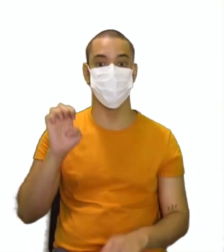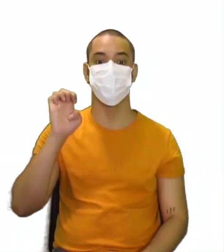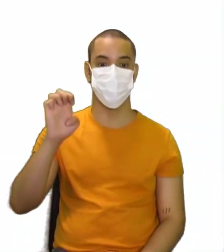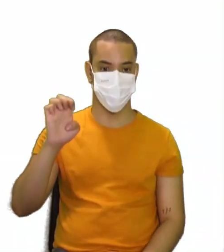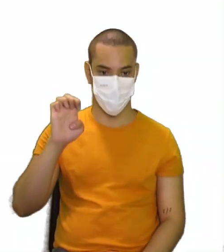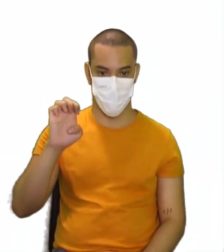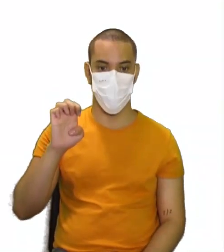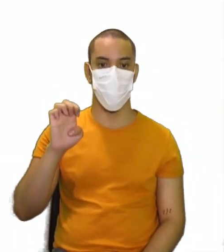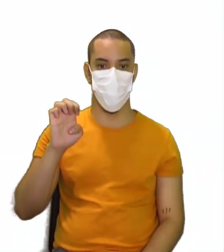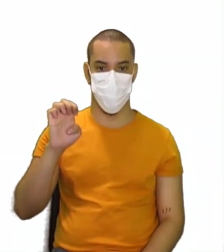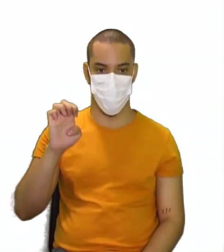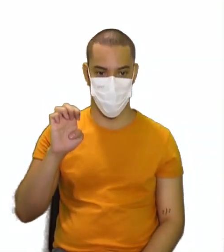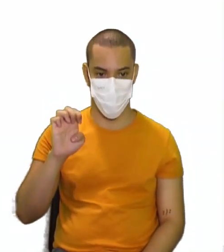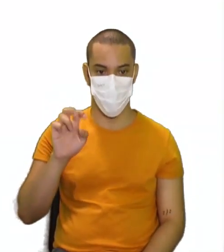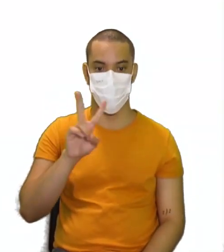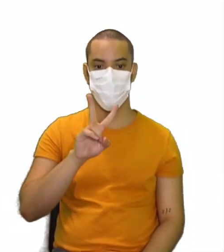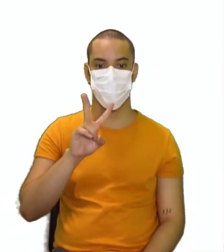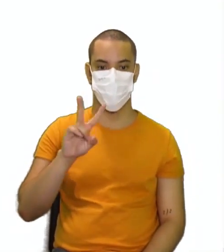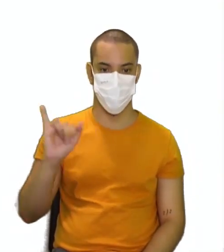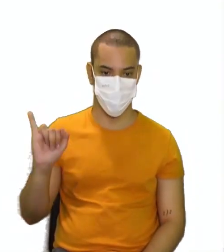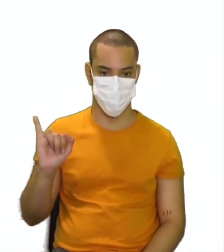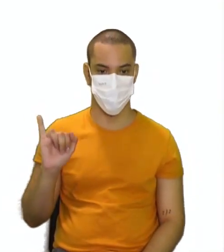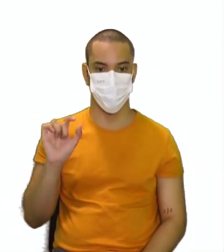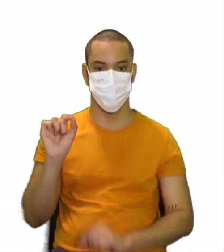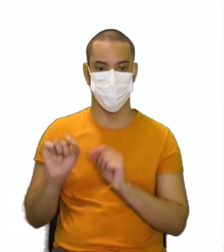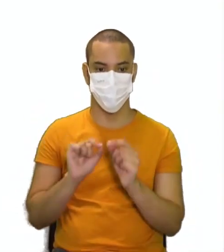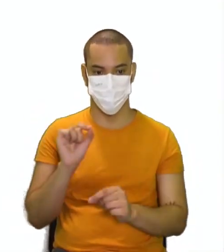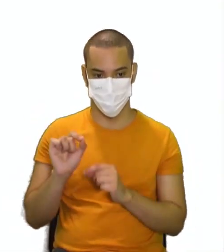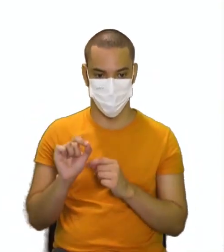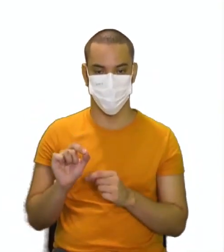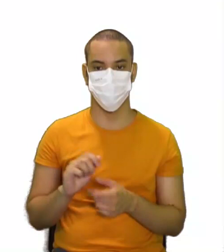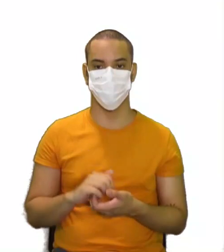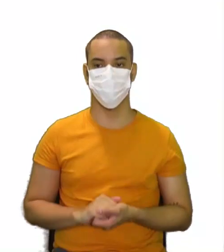E. Então, vai entrar no primeiro caso, né?